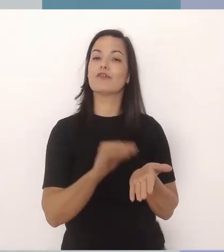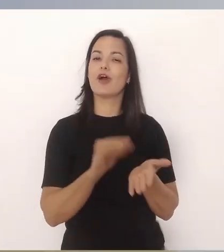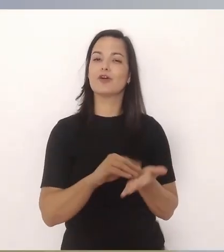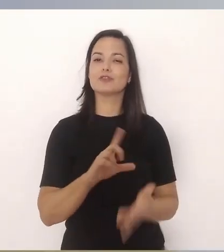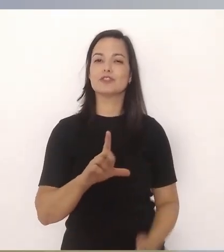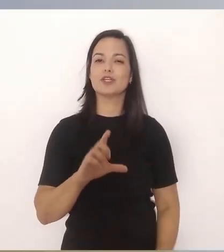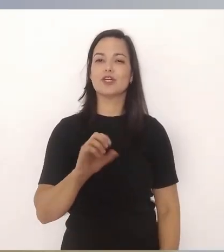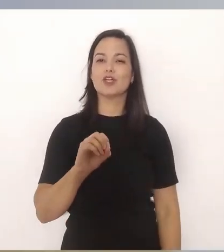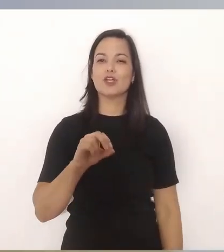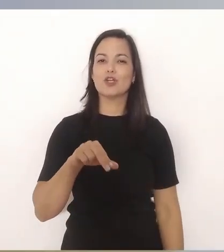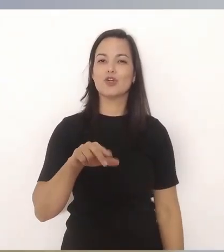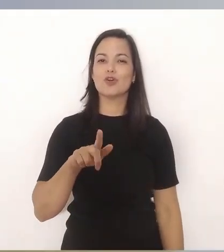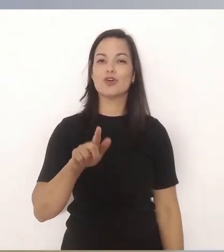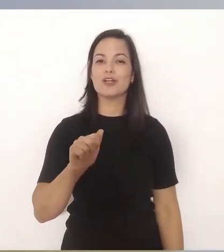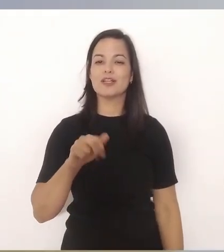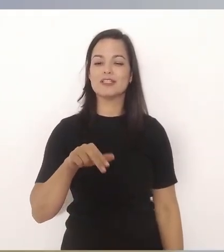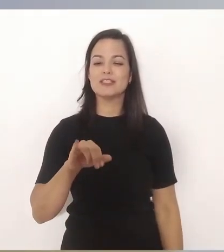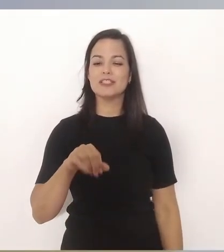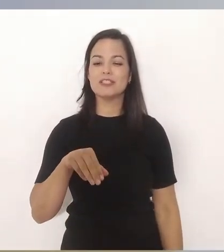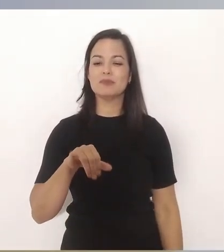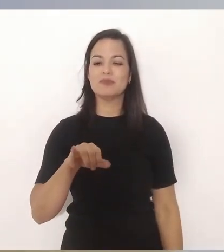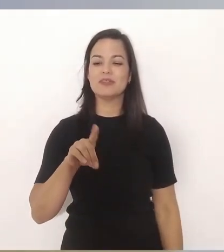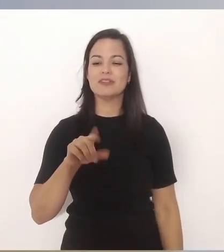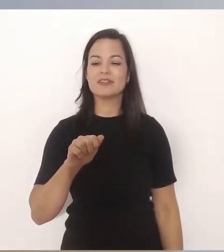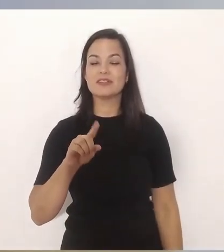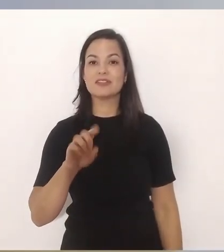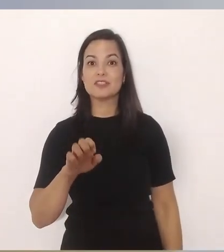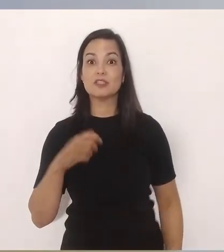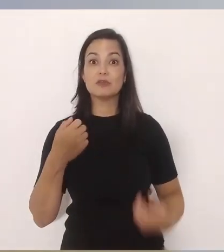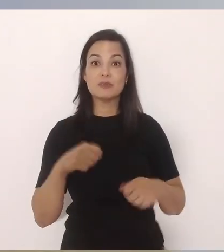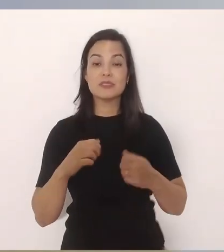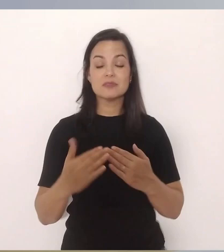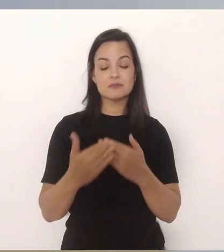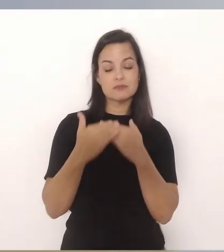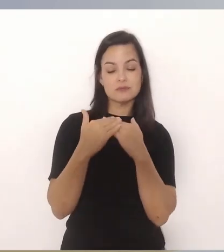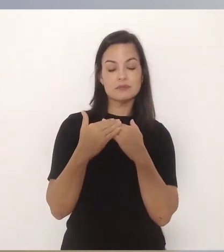longânimo. Ou seja, humildade, mansidão,